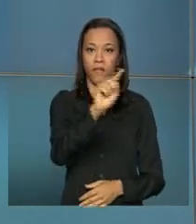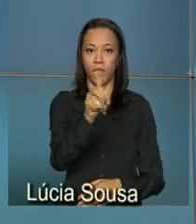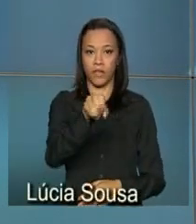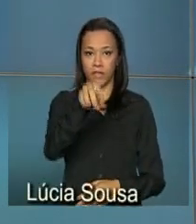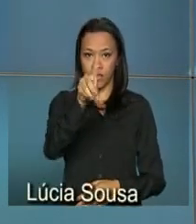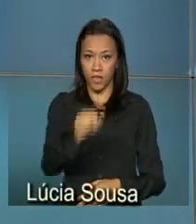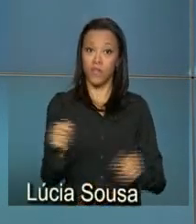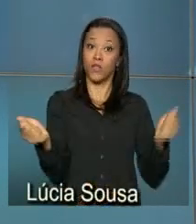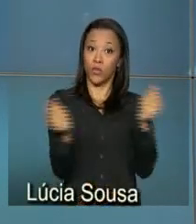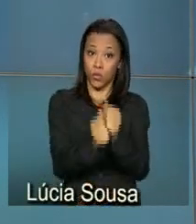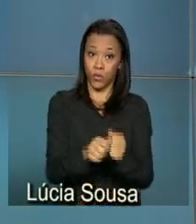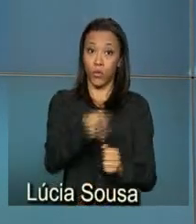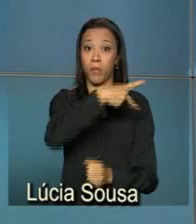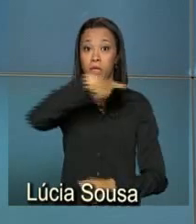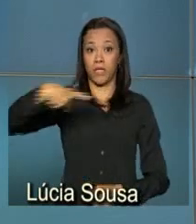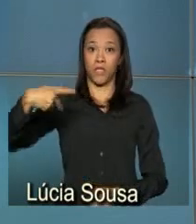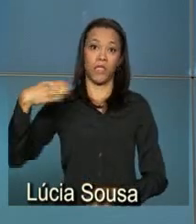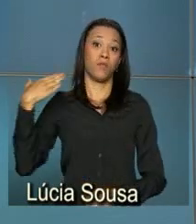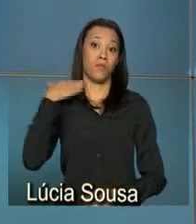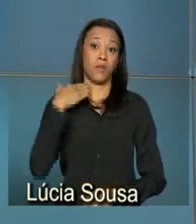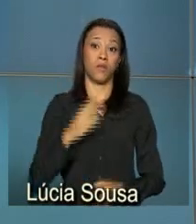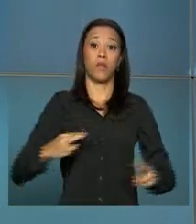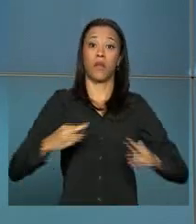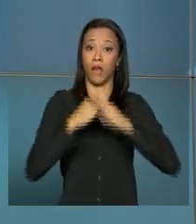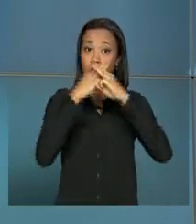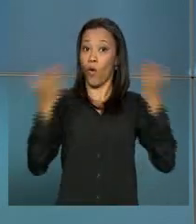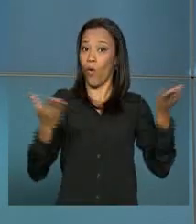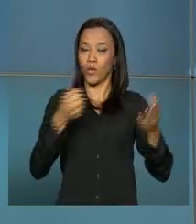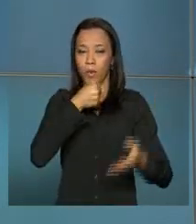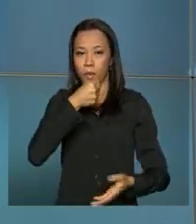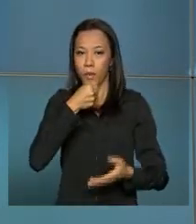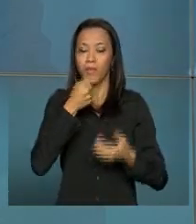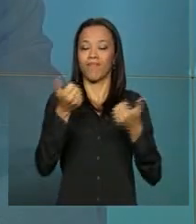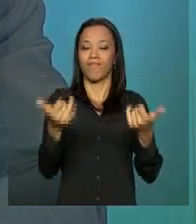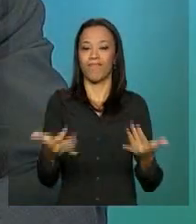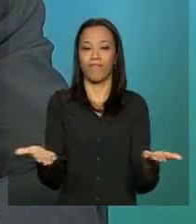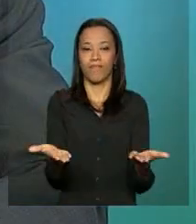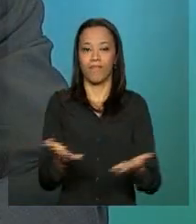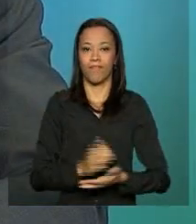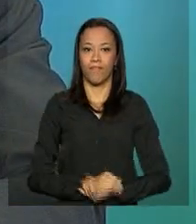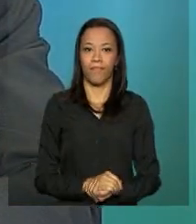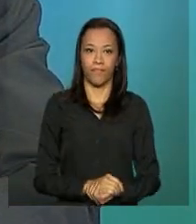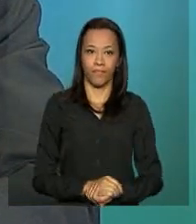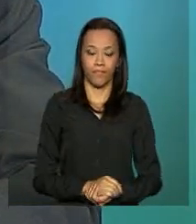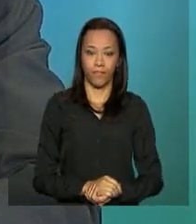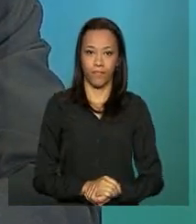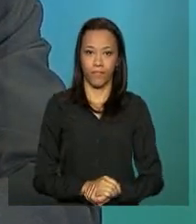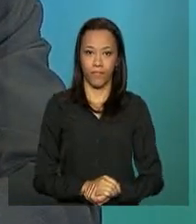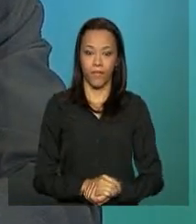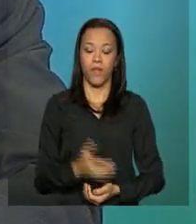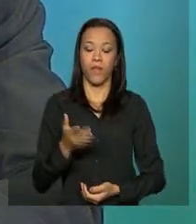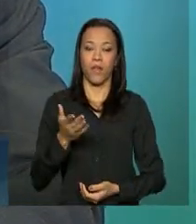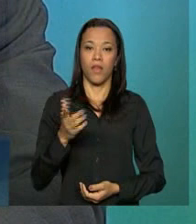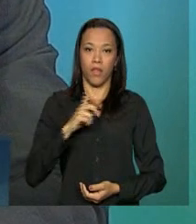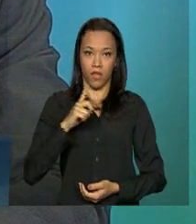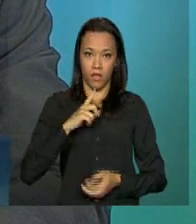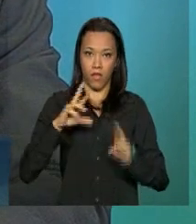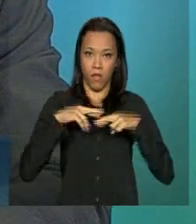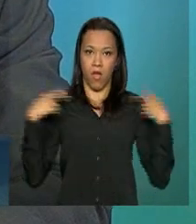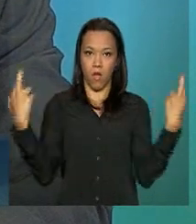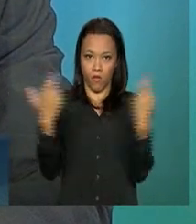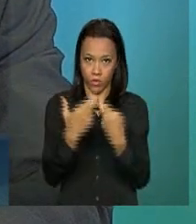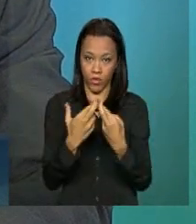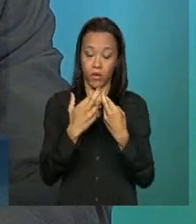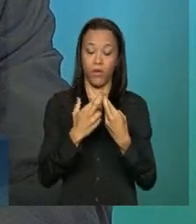e a presidente da Caixa, Miriam Belchior, conversam agora com a imprensa. Vamos acompanhar. Saímos agora de uma reunião com a presidente da